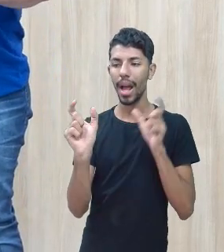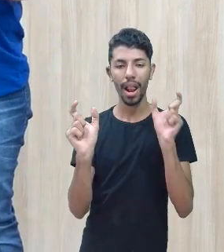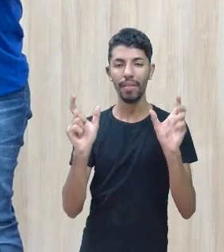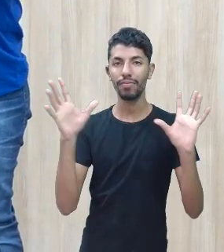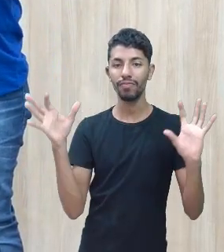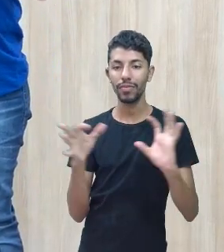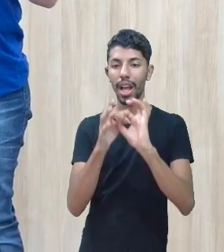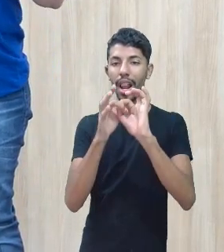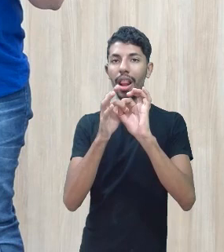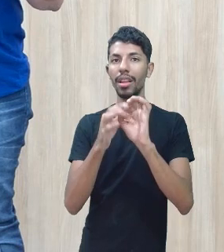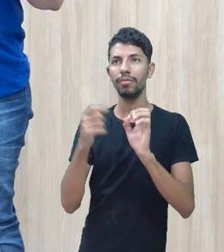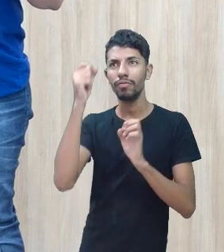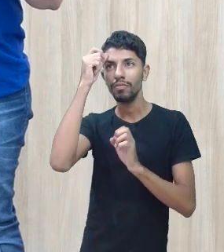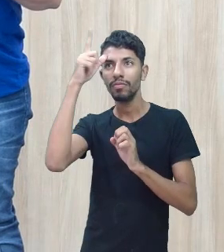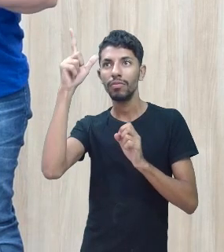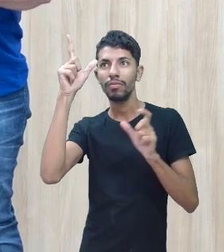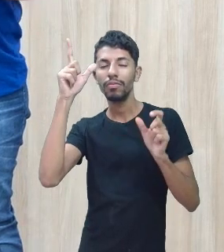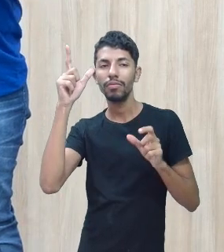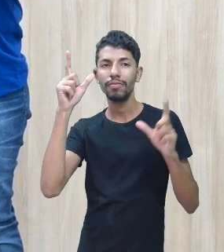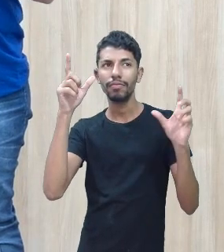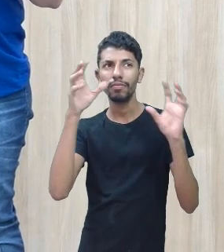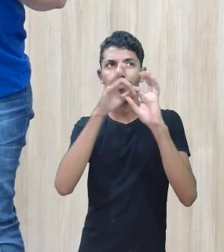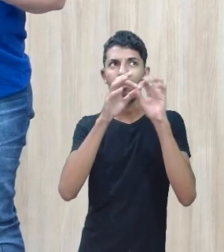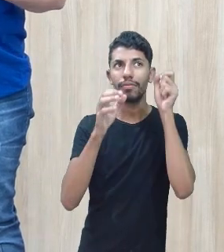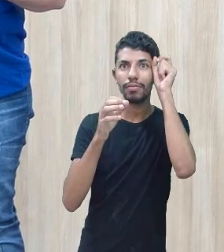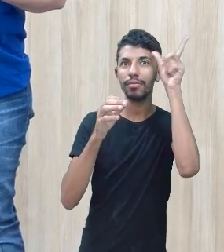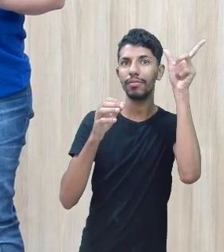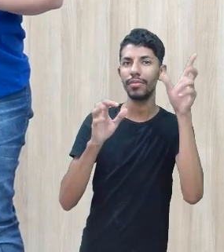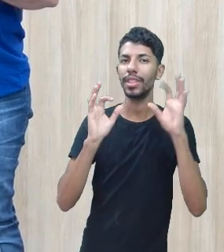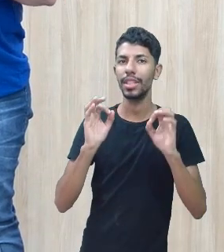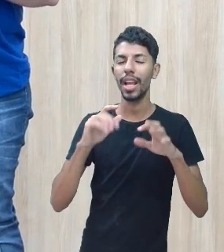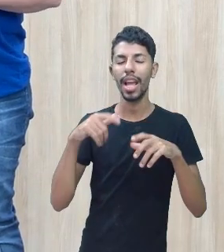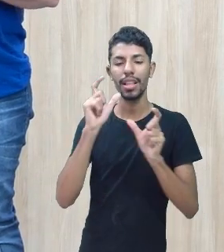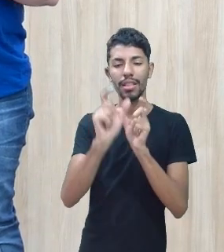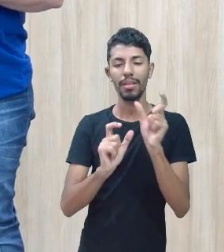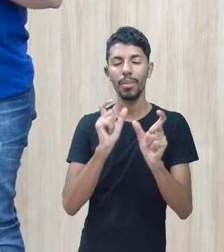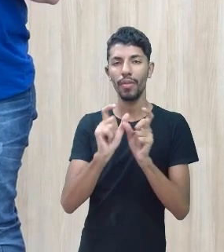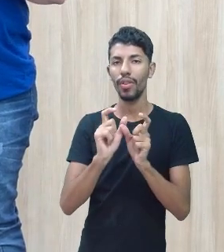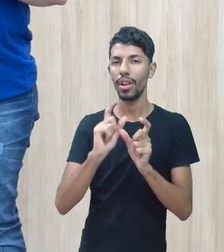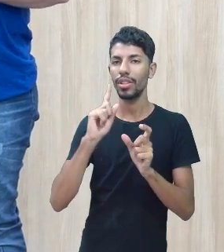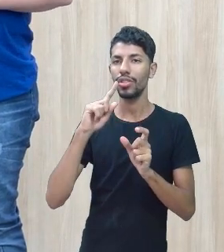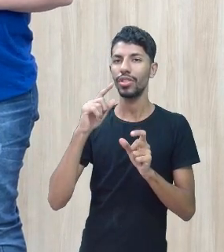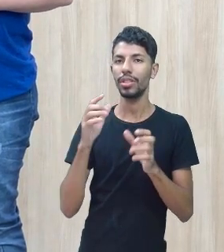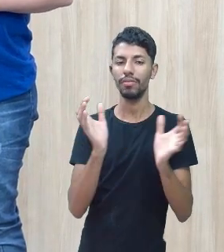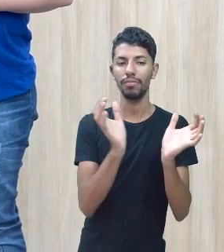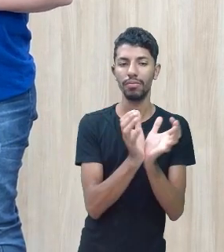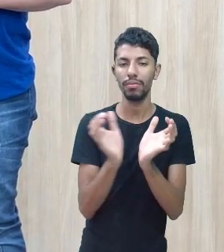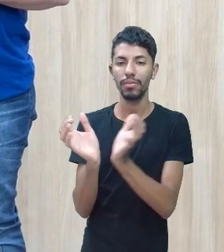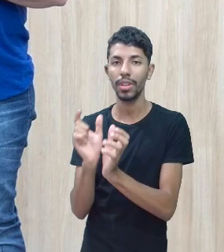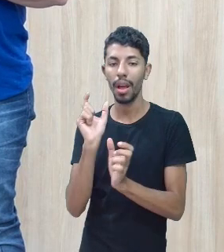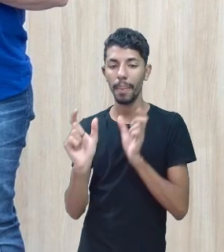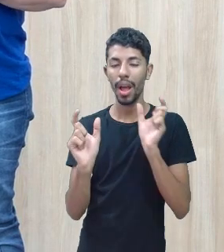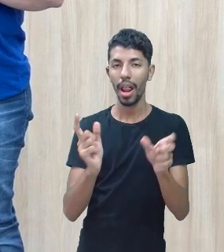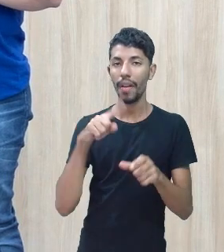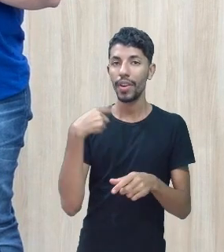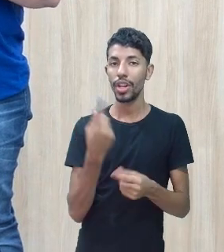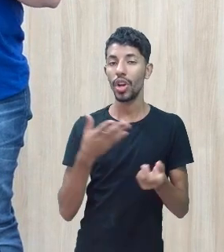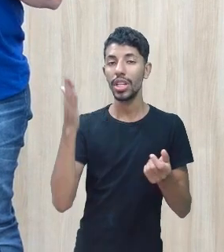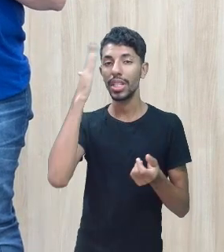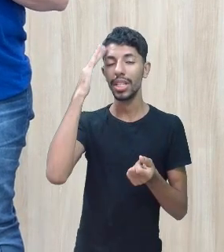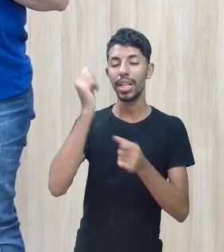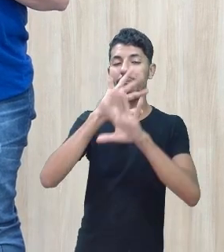que na morfologia, na classificação das palavras, conhecemos como conjunções. Então,